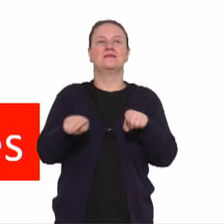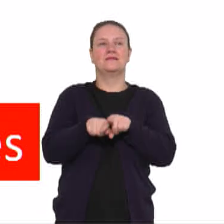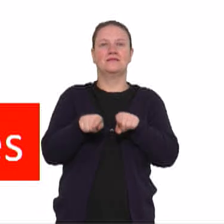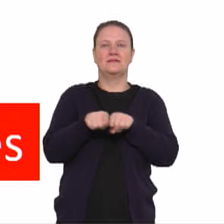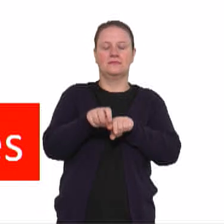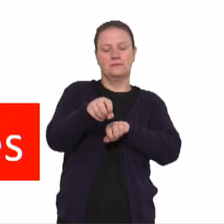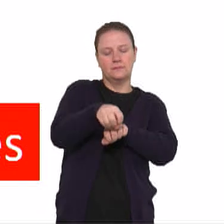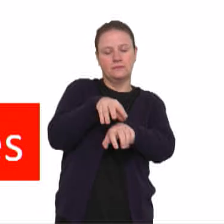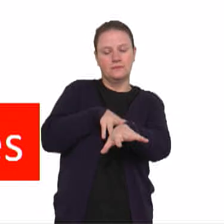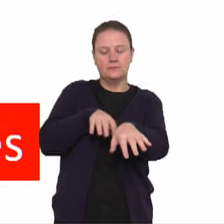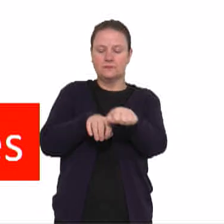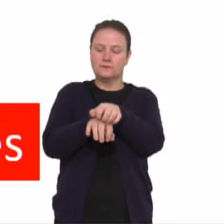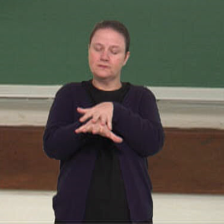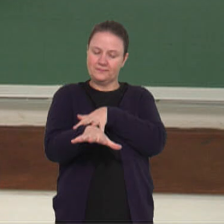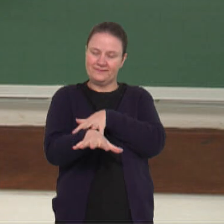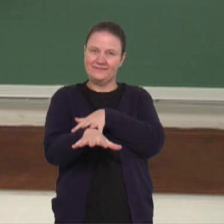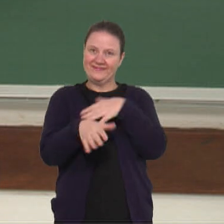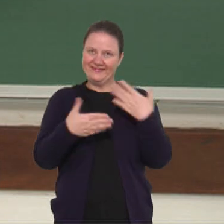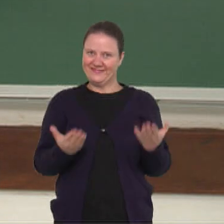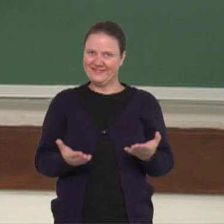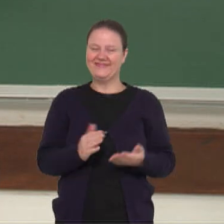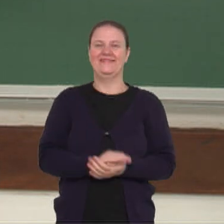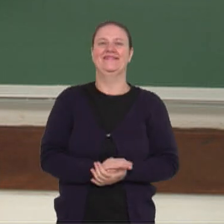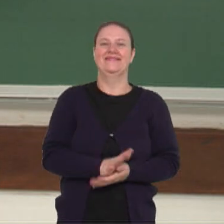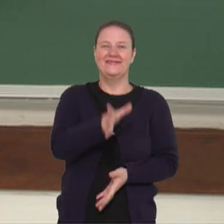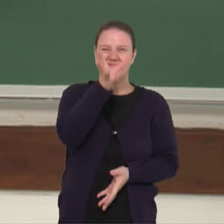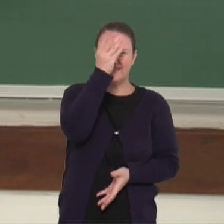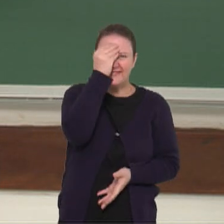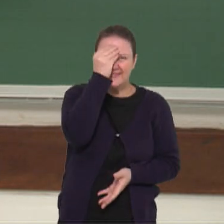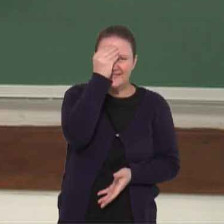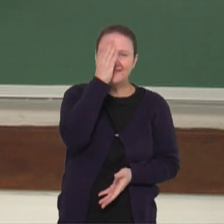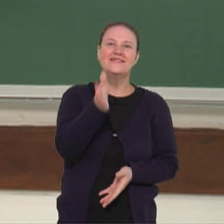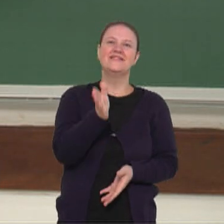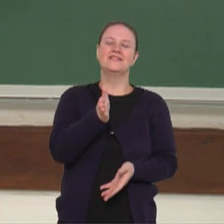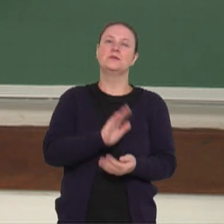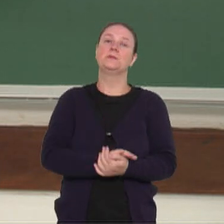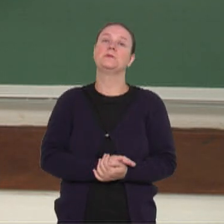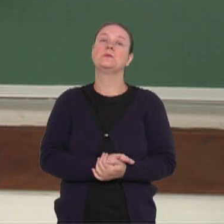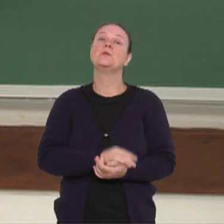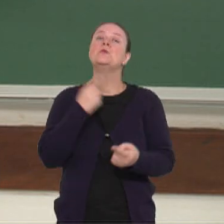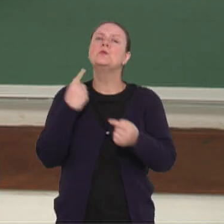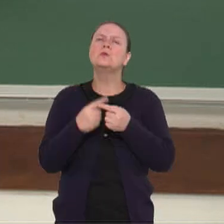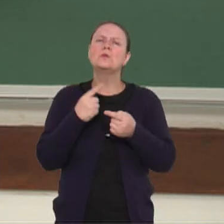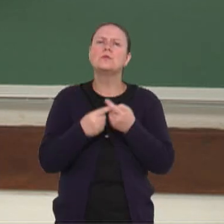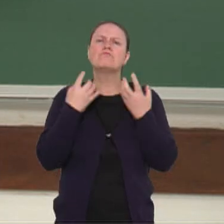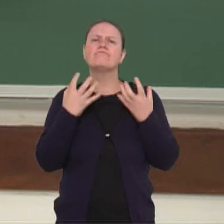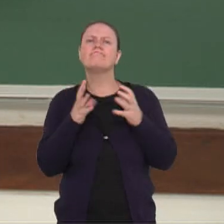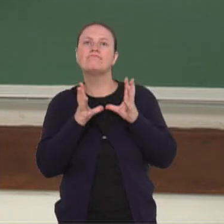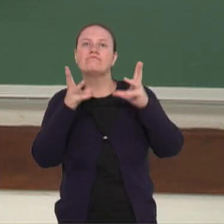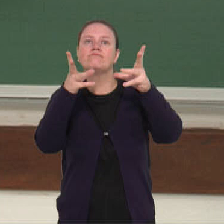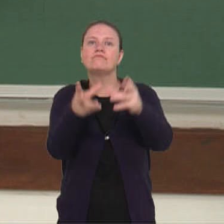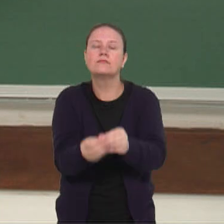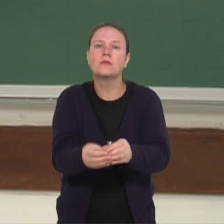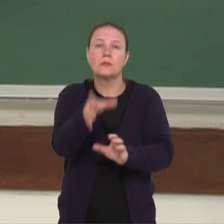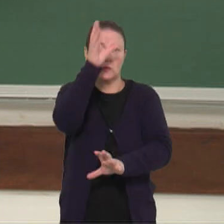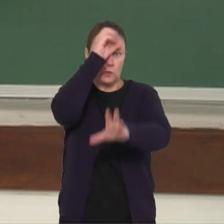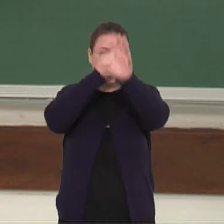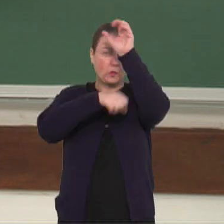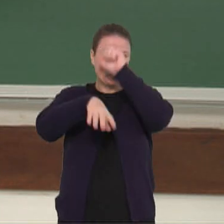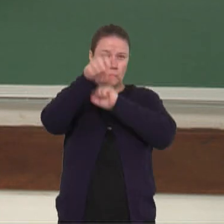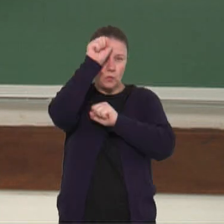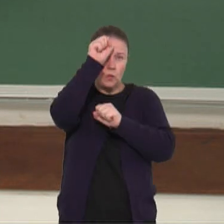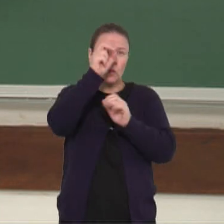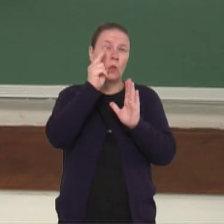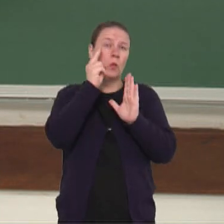Gloves, luvas. Ok? Gravaram bem? Por que eu quero que vocês gravem bem esses nomezinhos